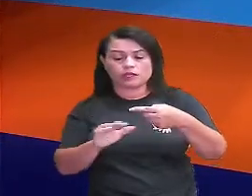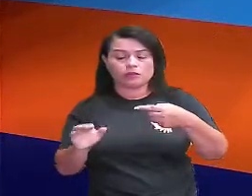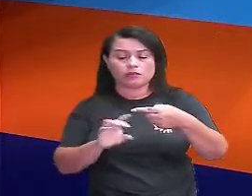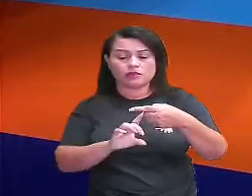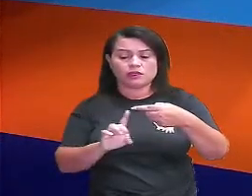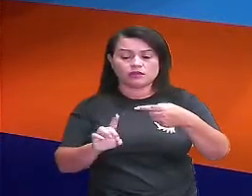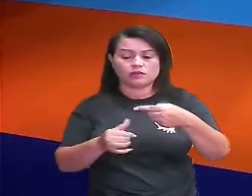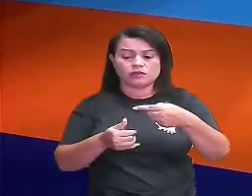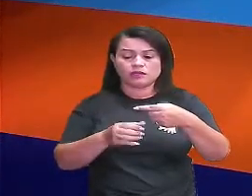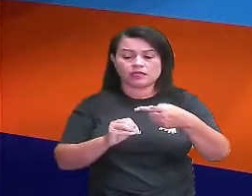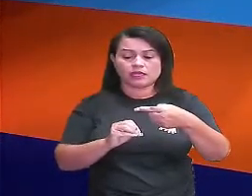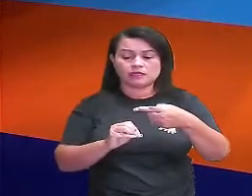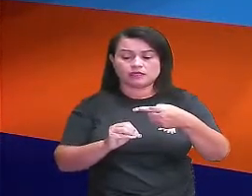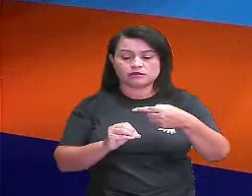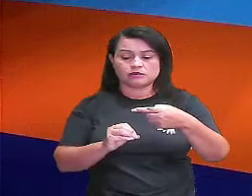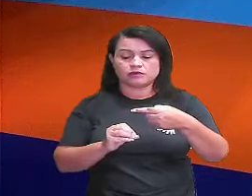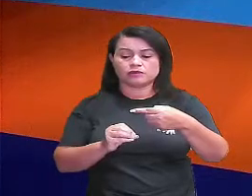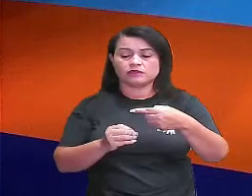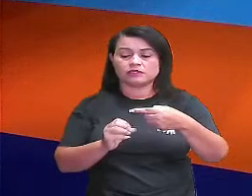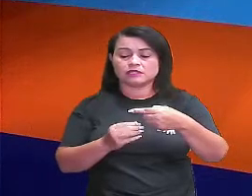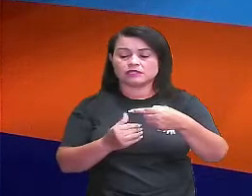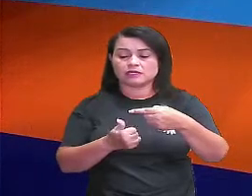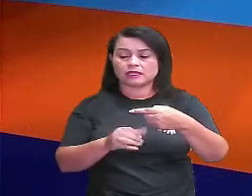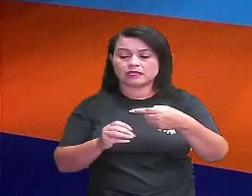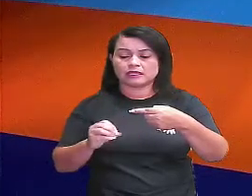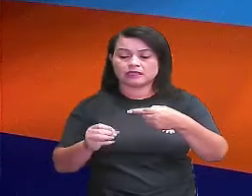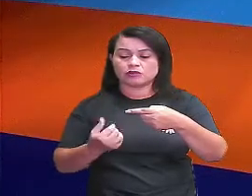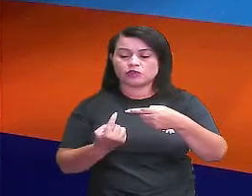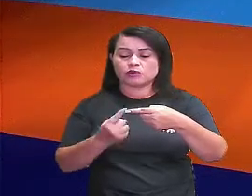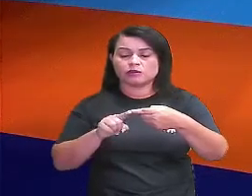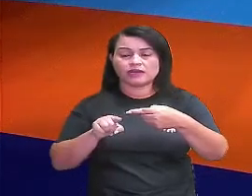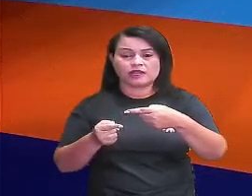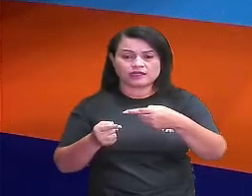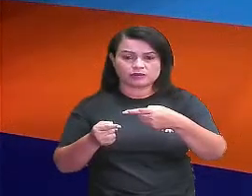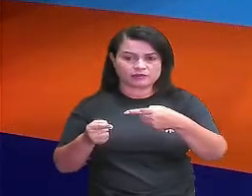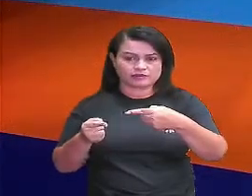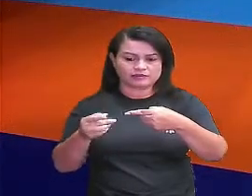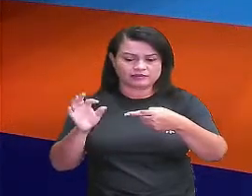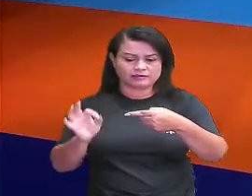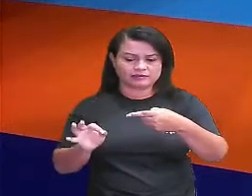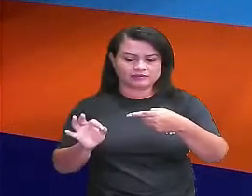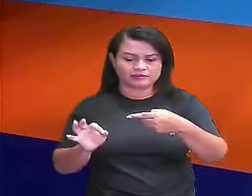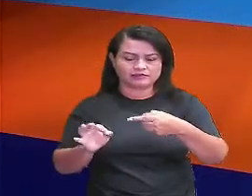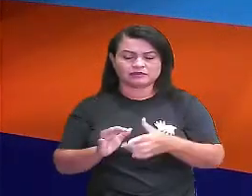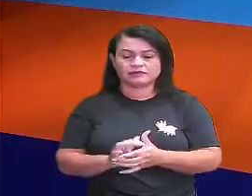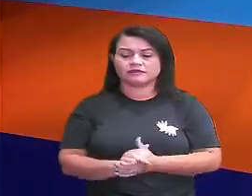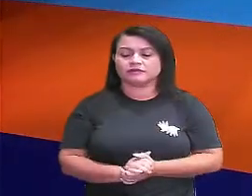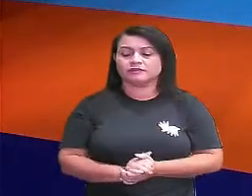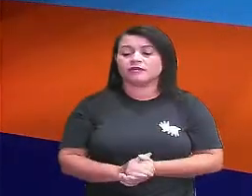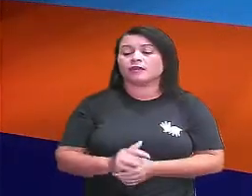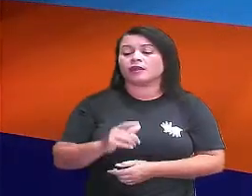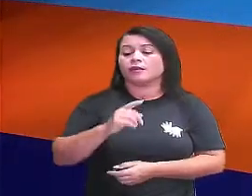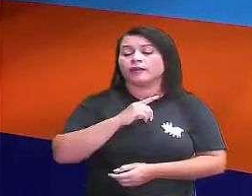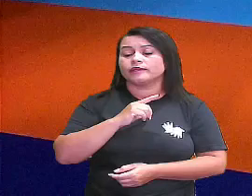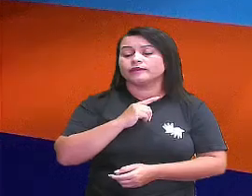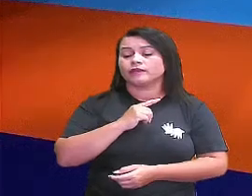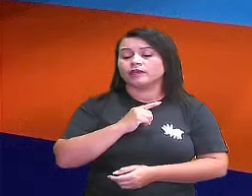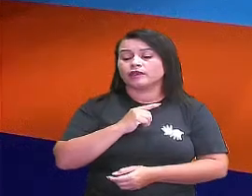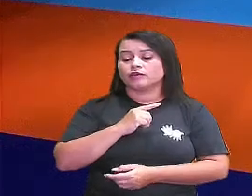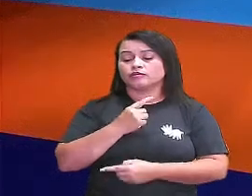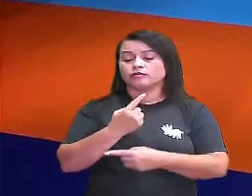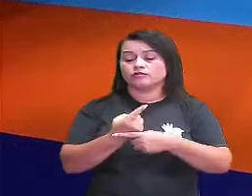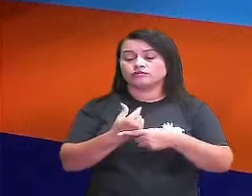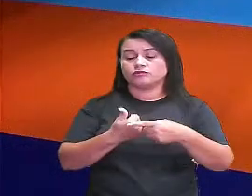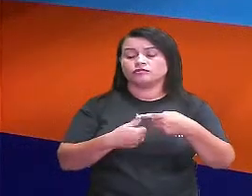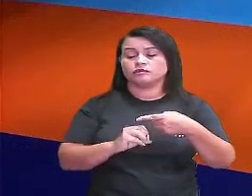de décimo, centésimo e milésimo, tá certo? E aí, quando eu tenho